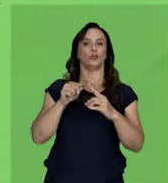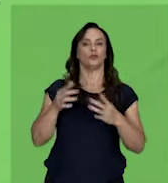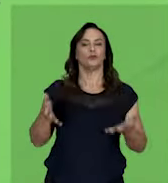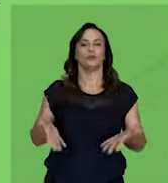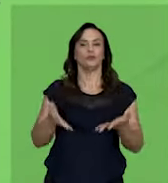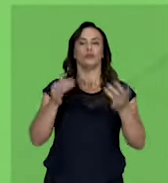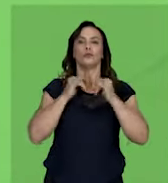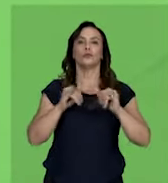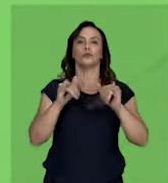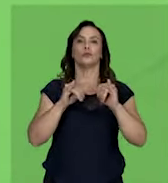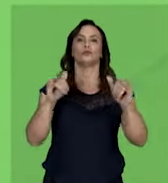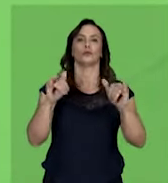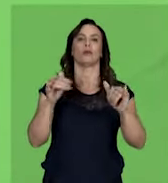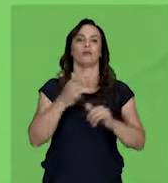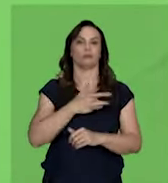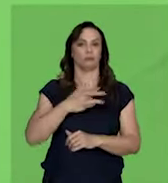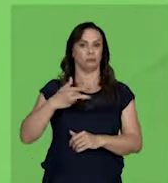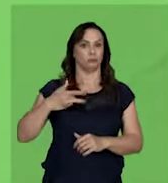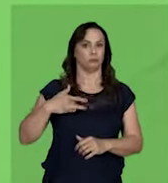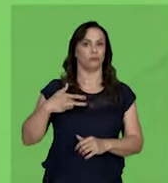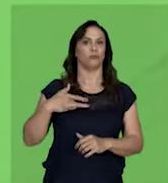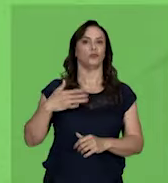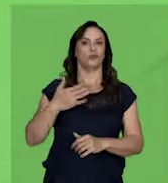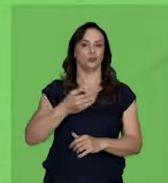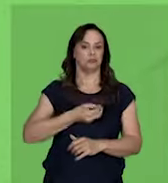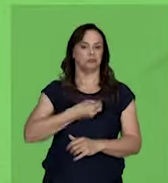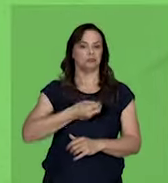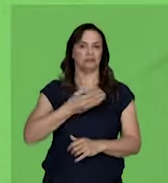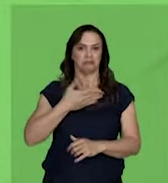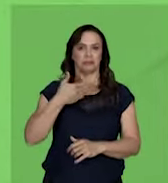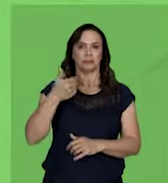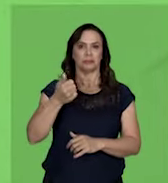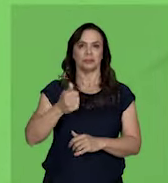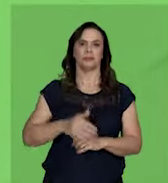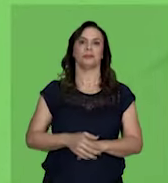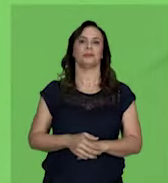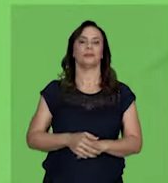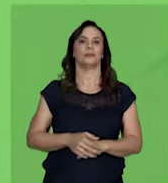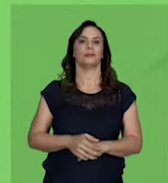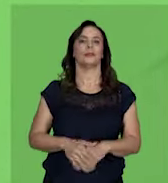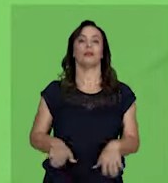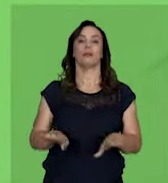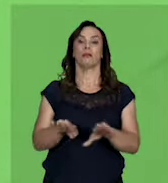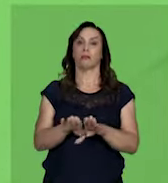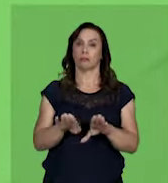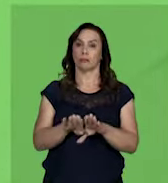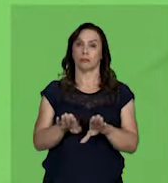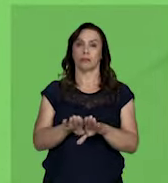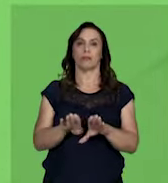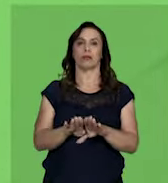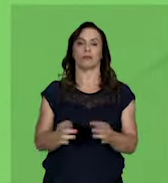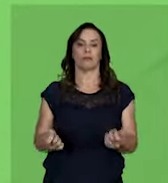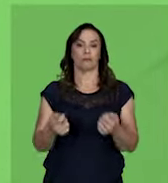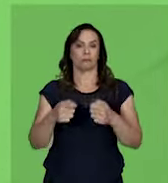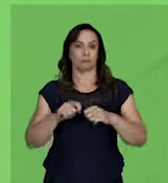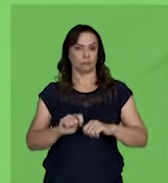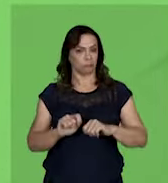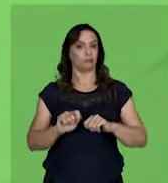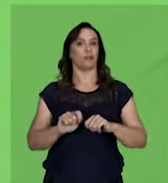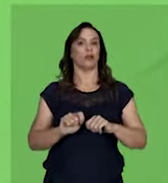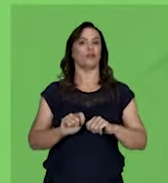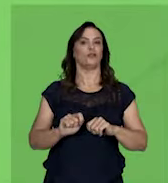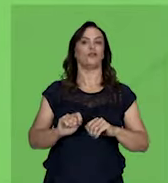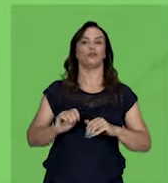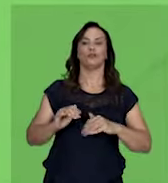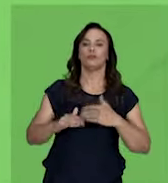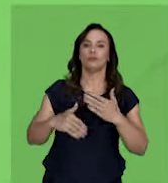e do bem-estar. E por último, a habilidade de construir questões, elaborar